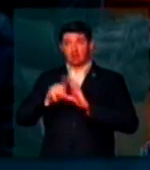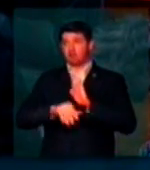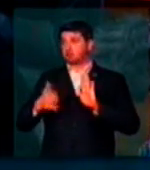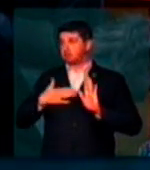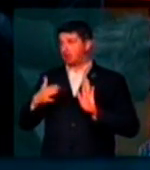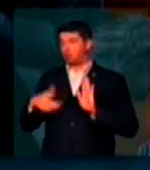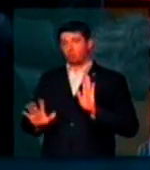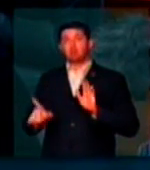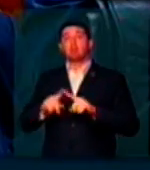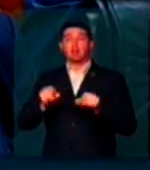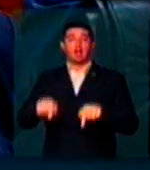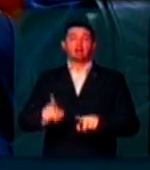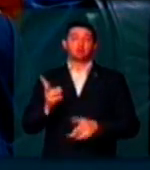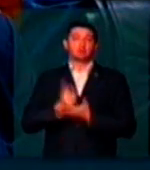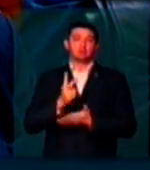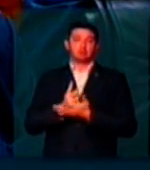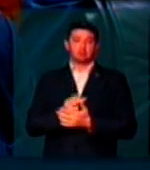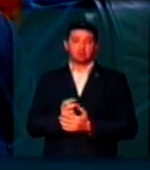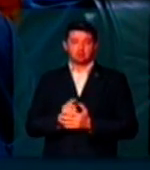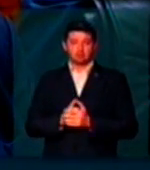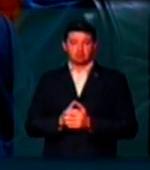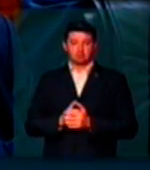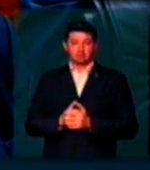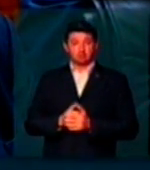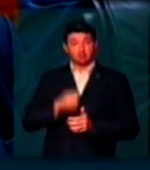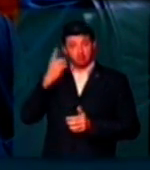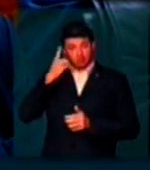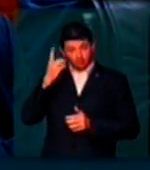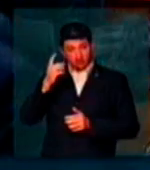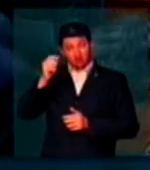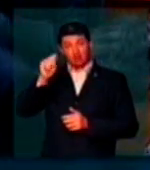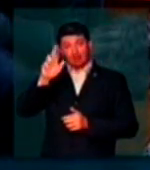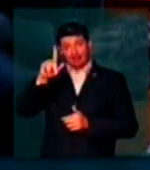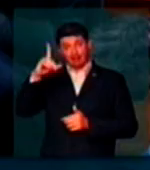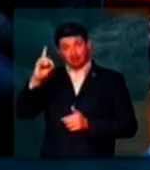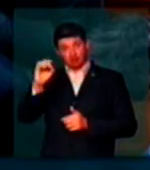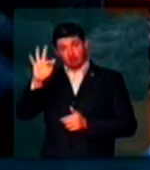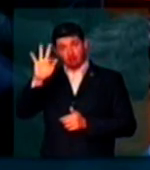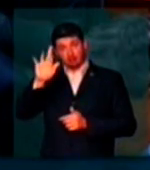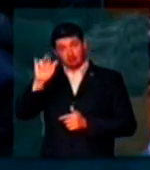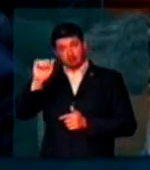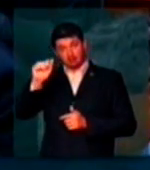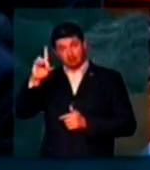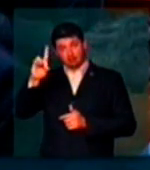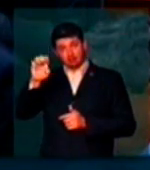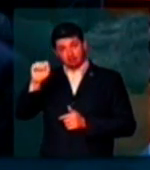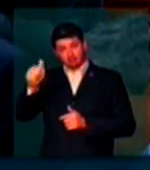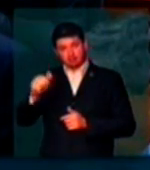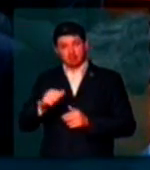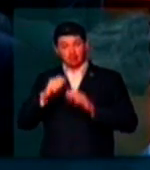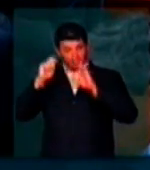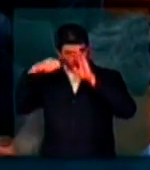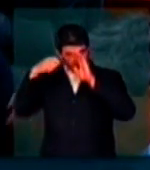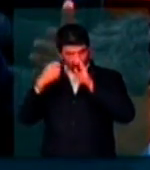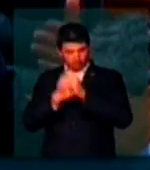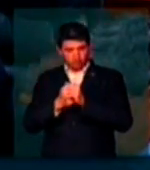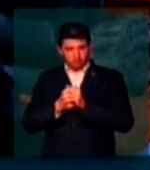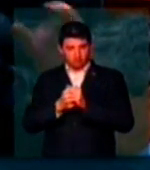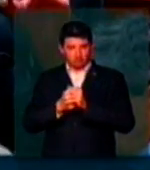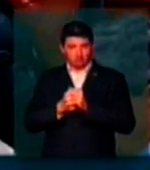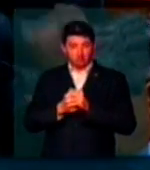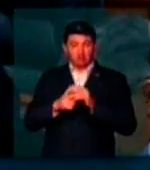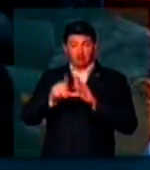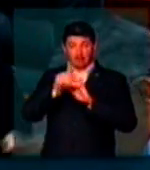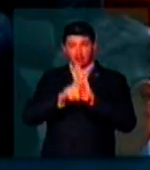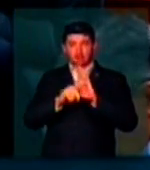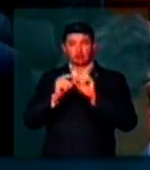aqui, mas era desse jeito mesmo. O deputado Arnaldo Faria de Sá gravou, obviamente não dá para ver a